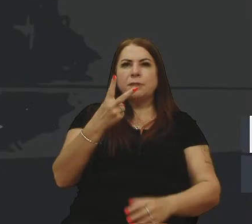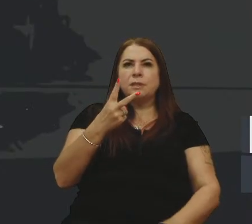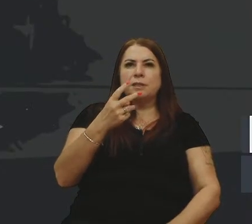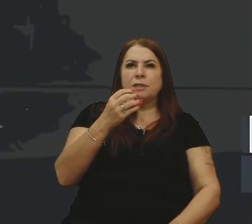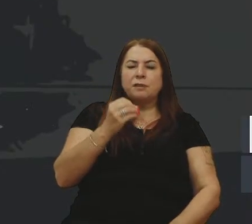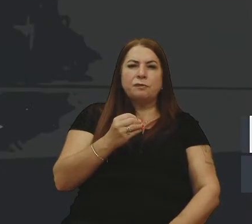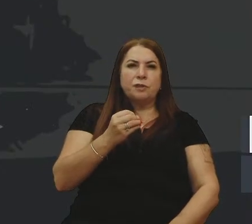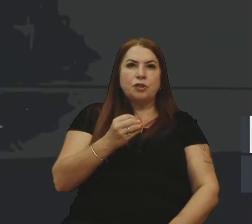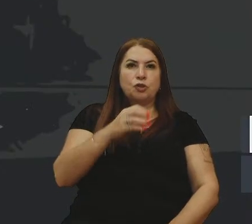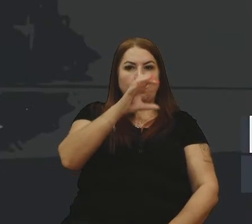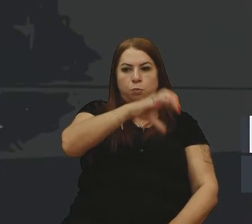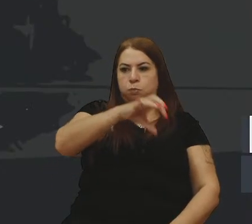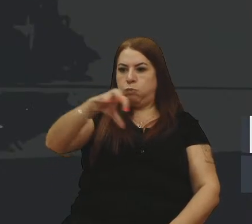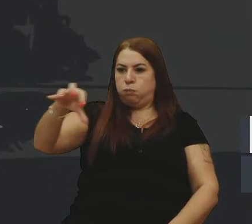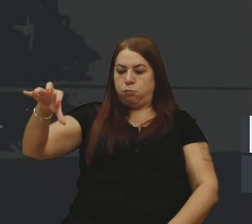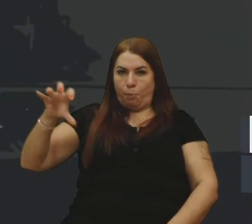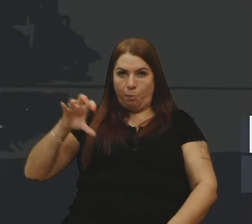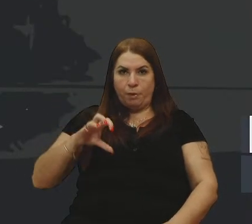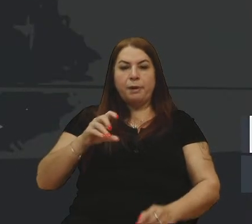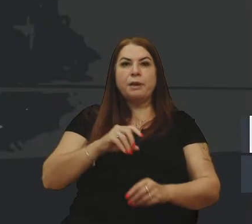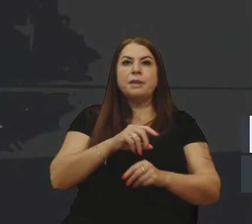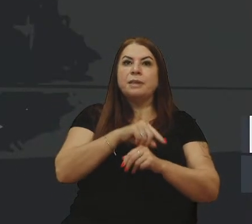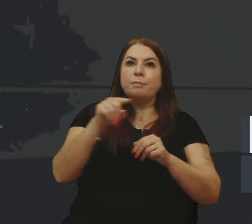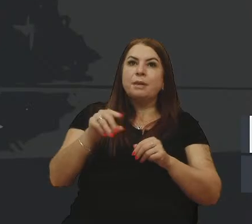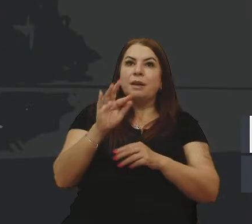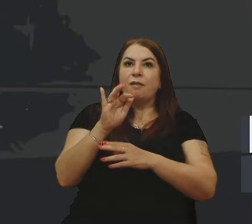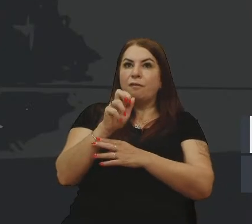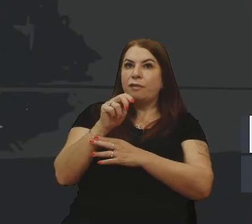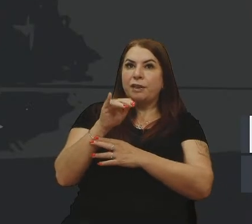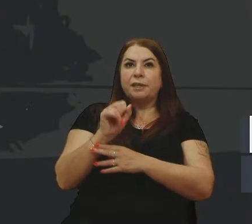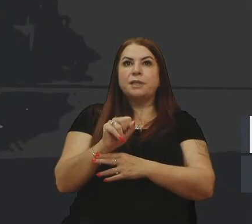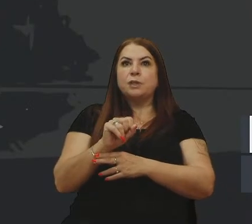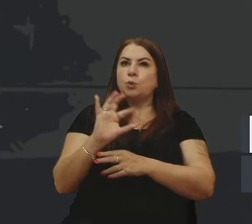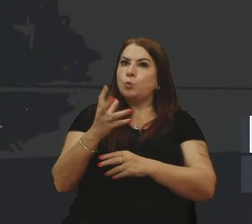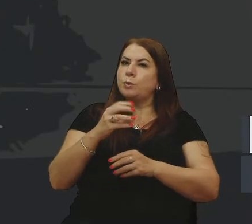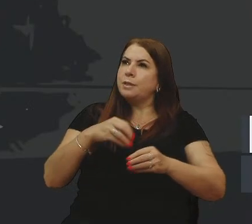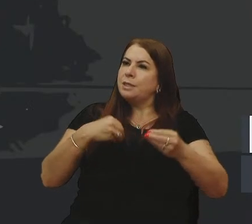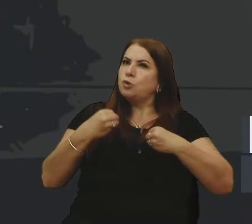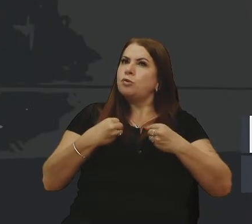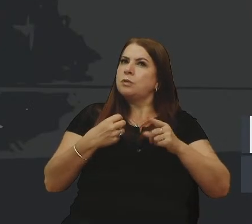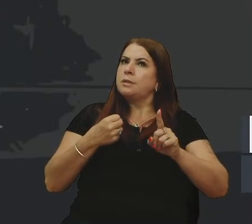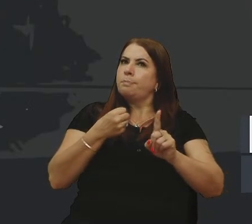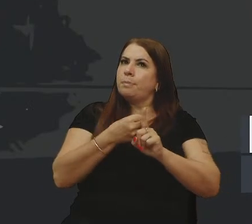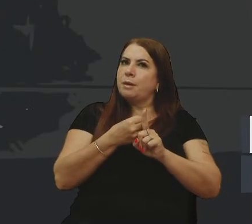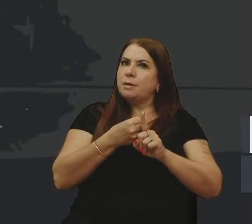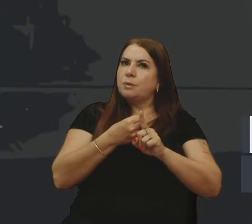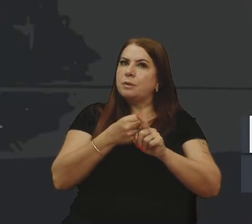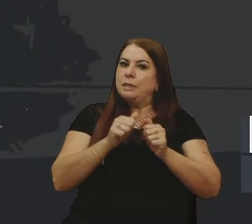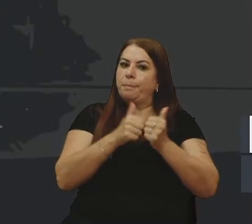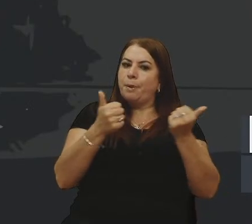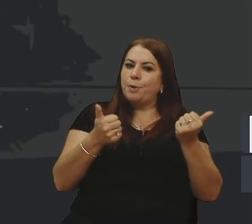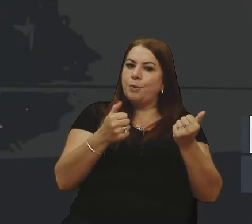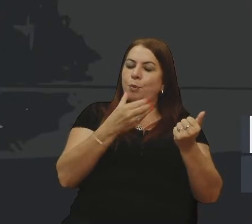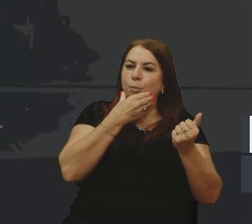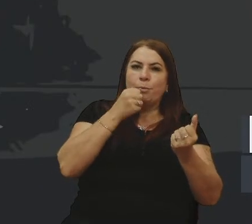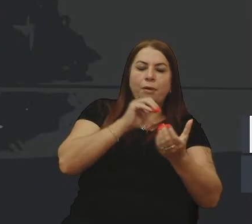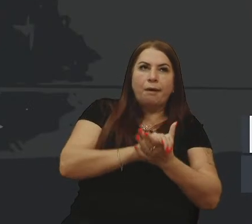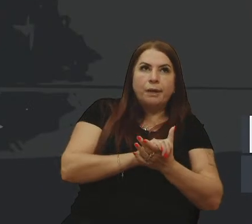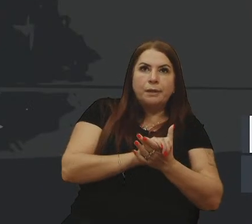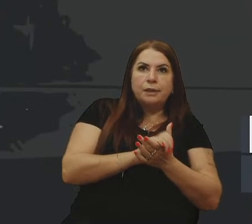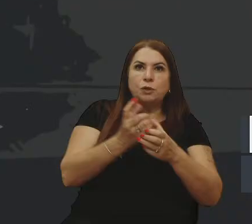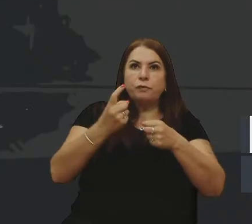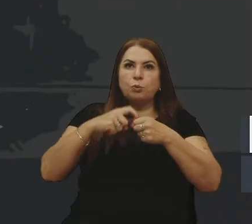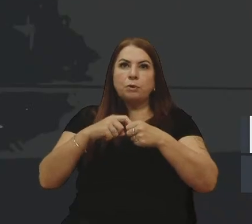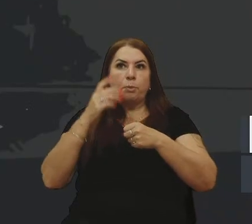poucos franqueados, e os franqueados todos sentiram esse impacto, assim, porque, bom, se separou o casal, né? Agora eles voltaram, mas